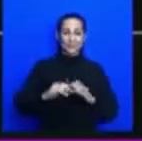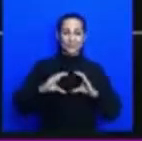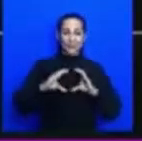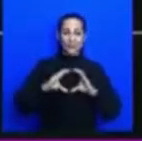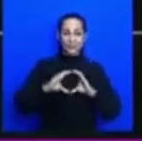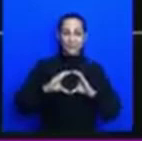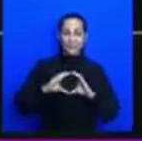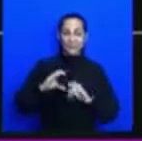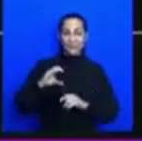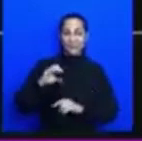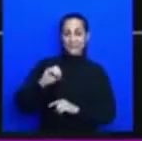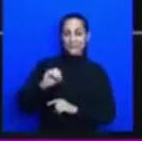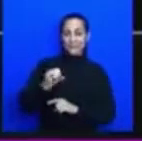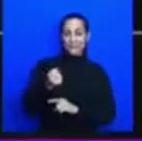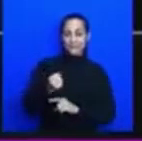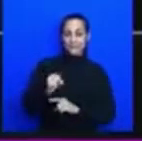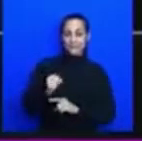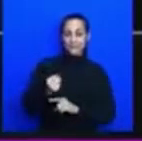08.